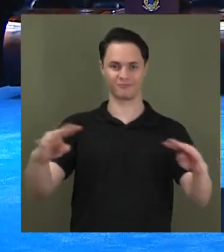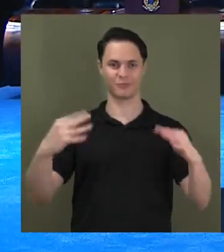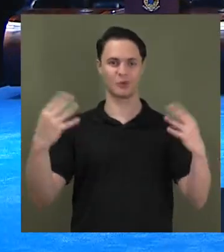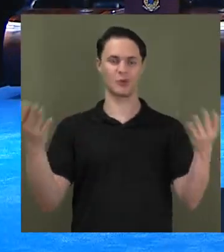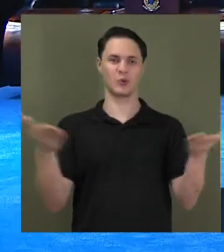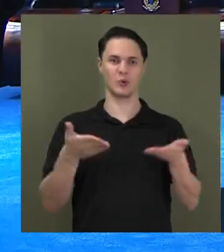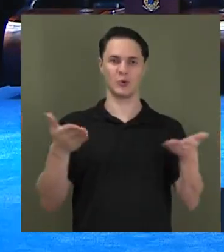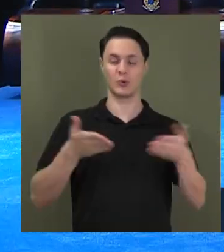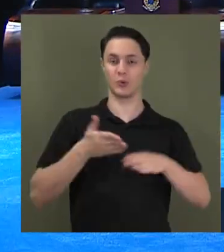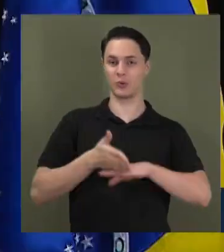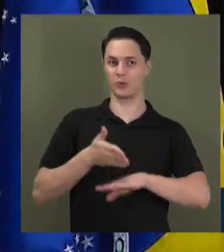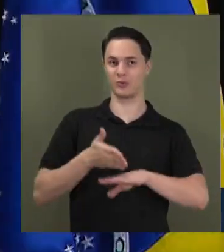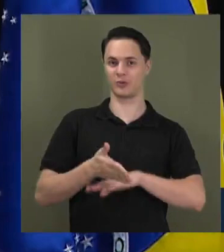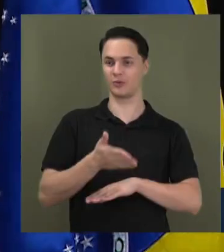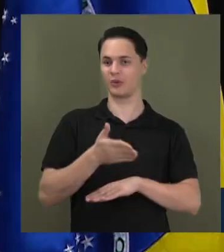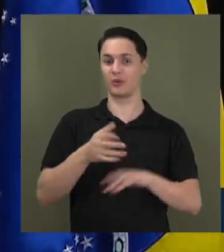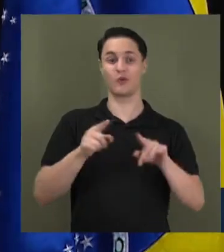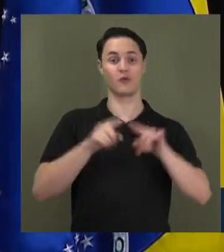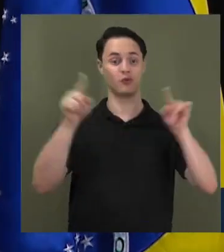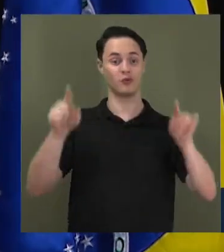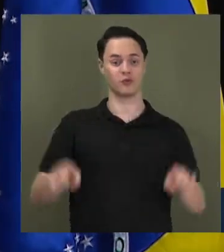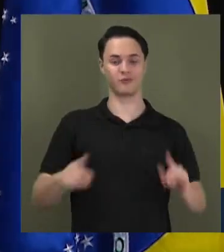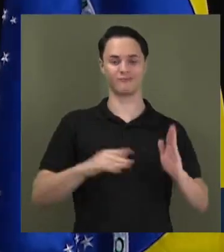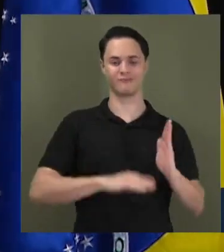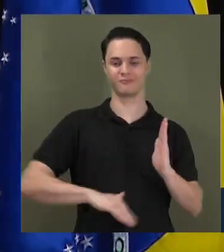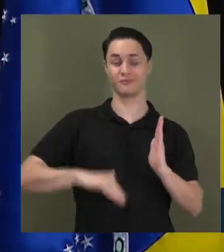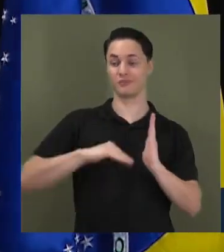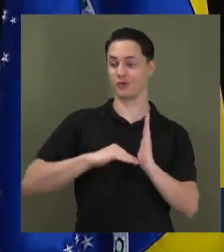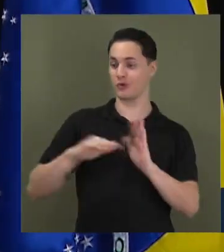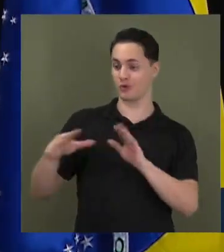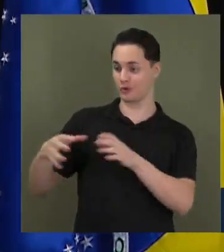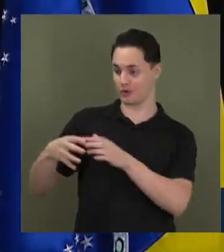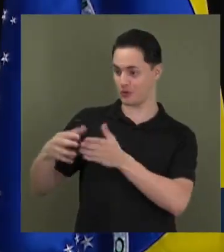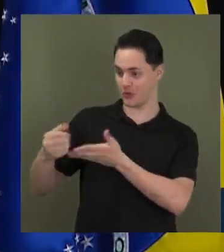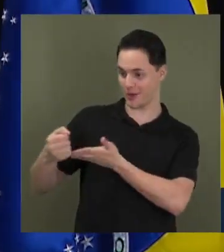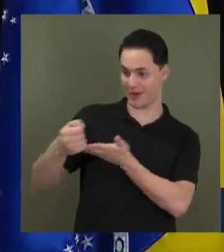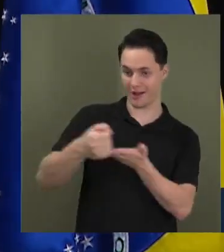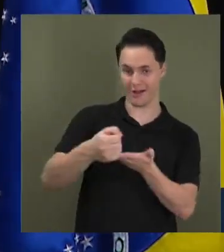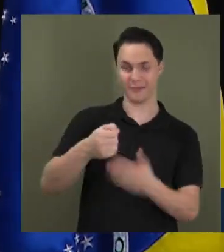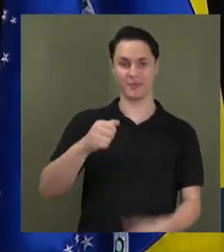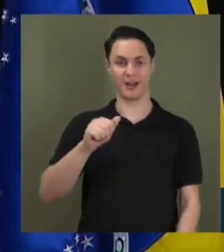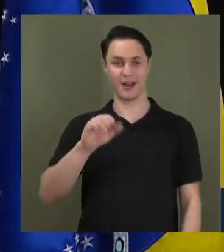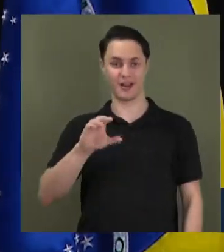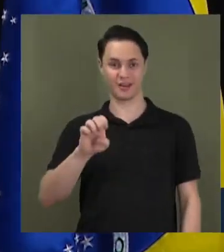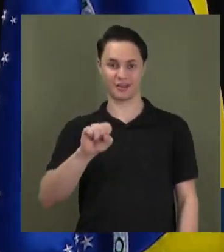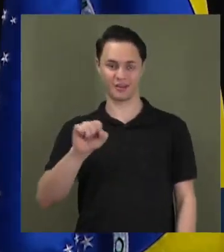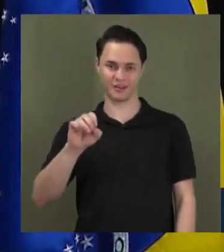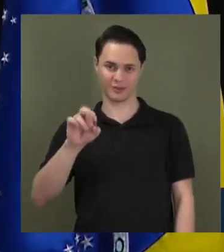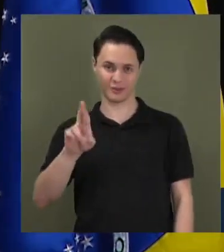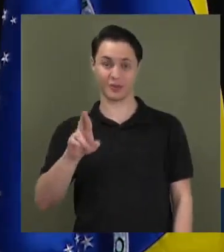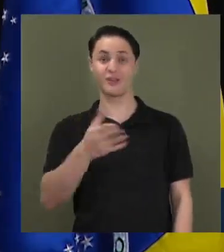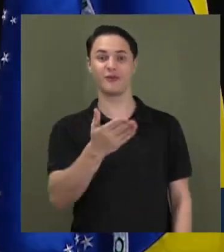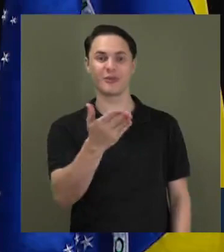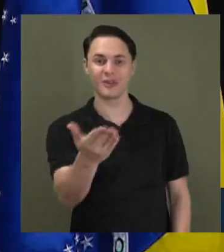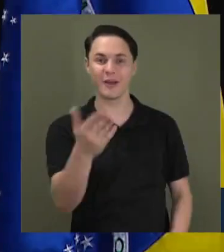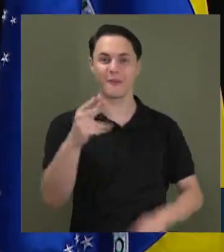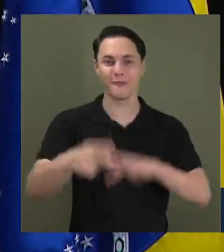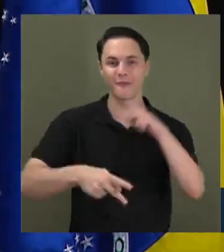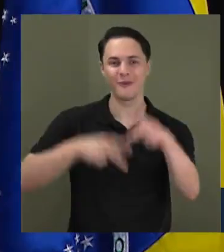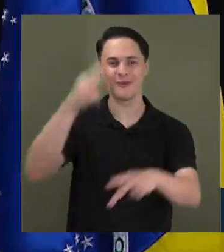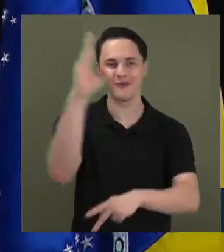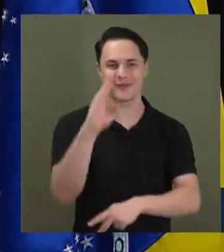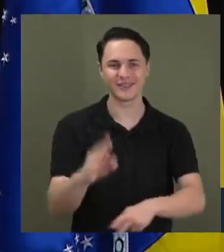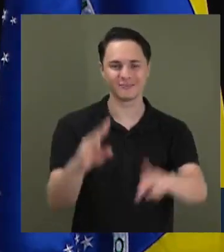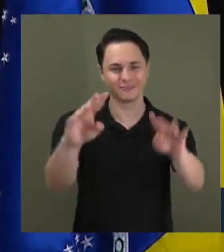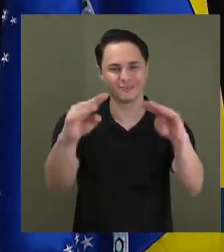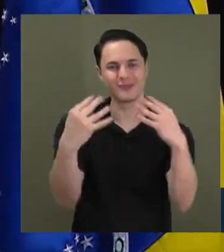senadores, funcionários dessa casa, assessores e brasileiros que estão nos acompanhando aí